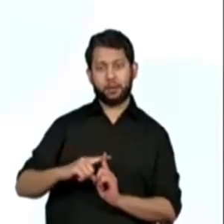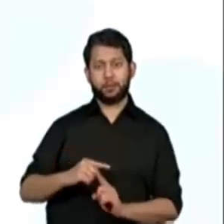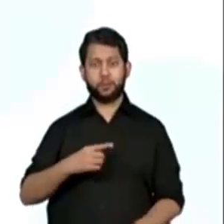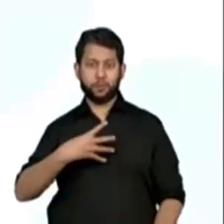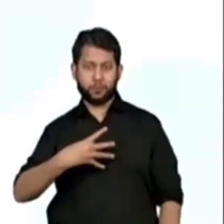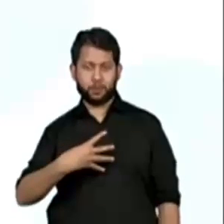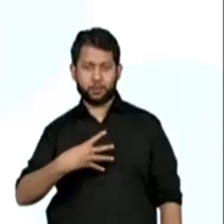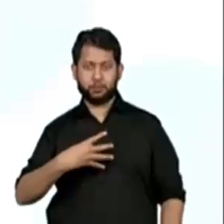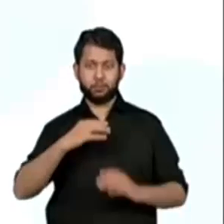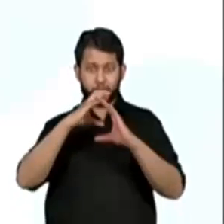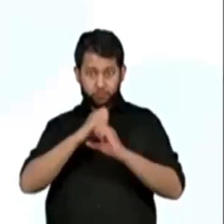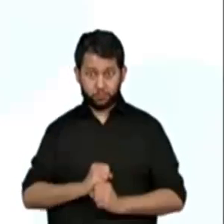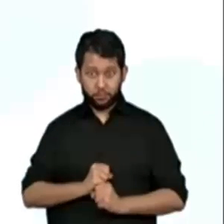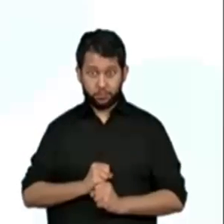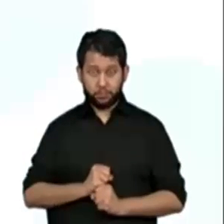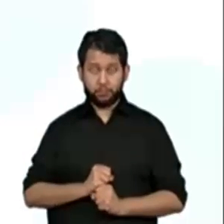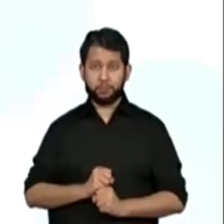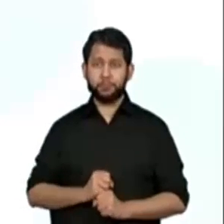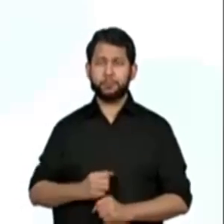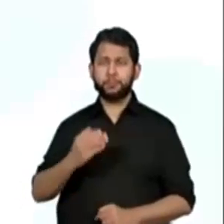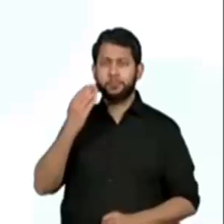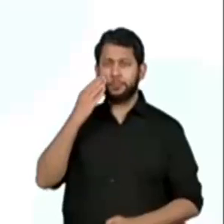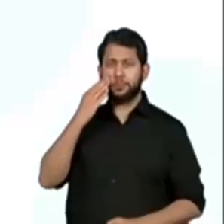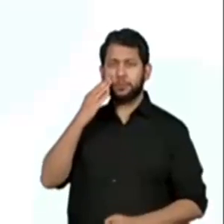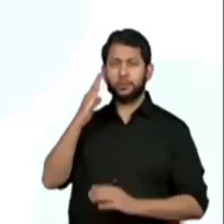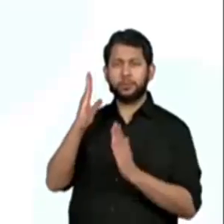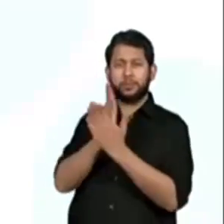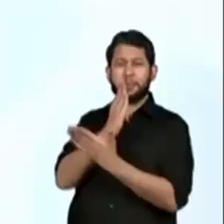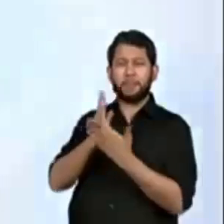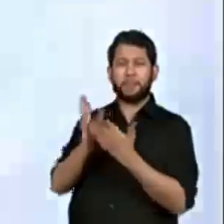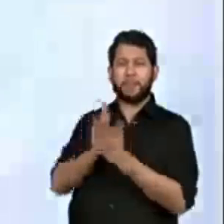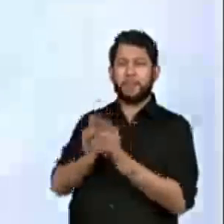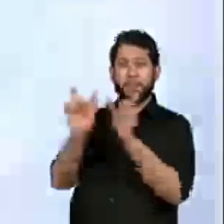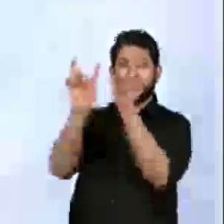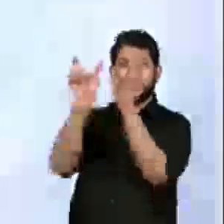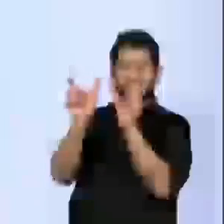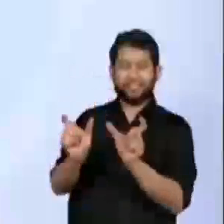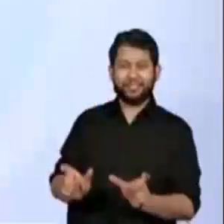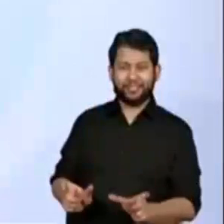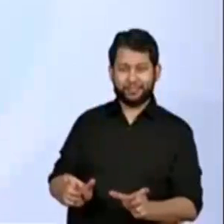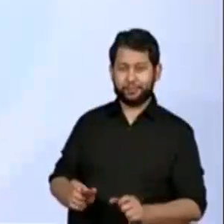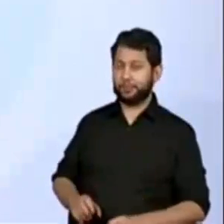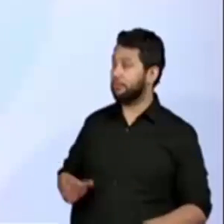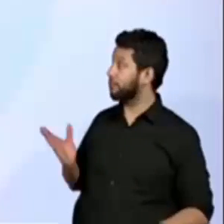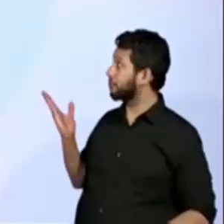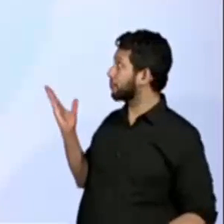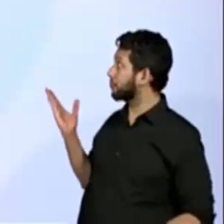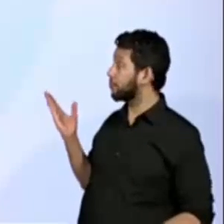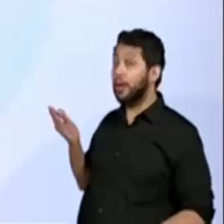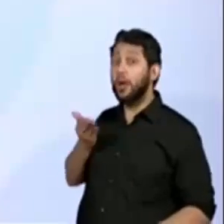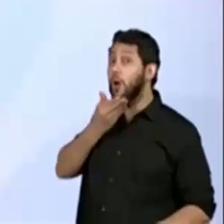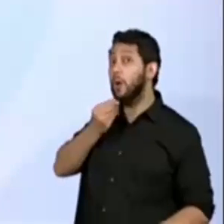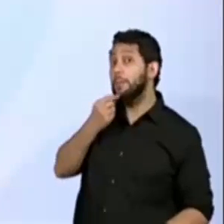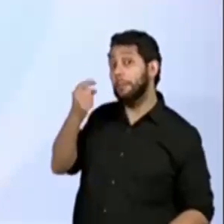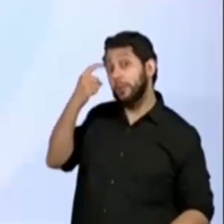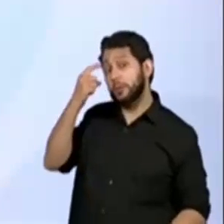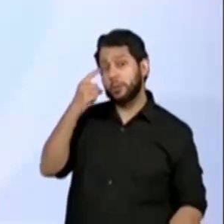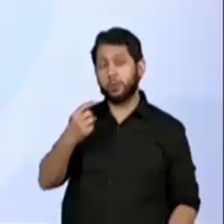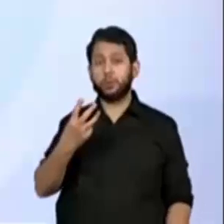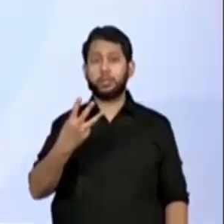4, ok? Vou passar um traço aqui. Esse foi o jeito que o Juan pensou. Então, vamos